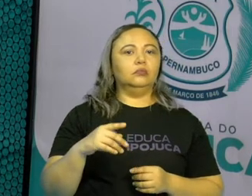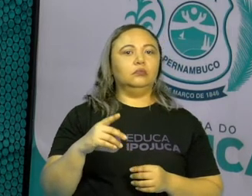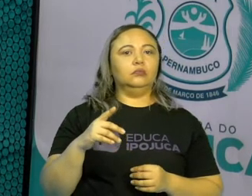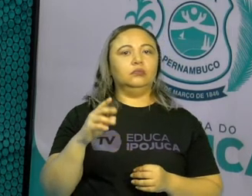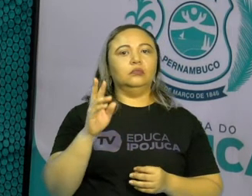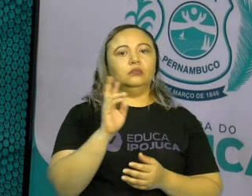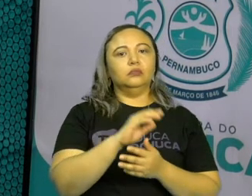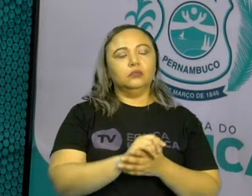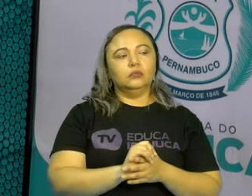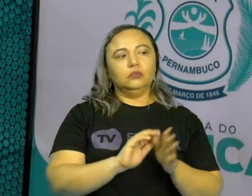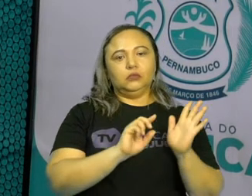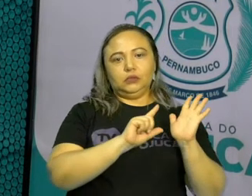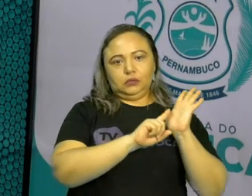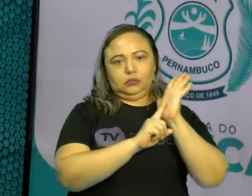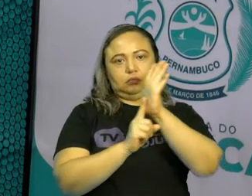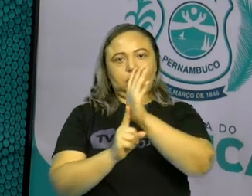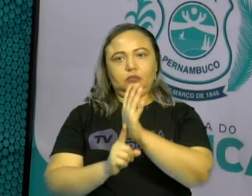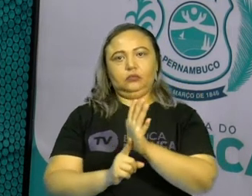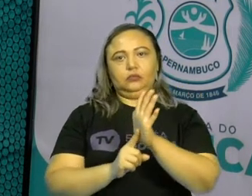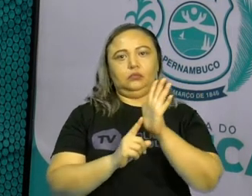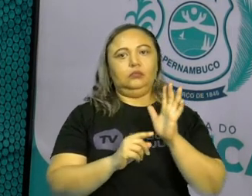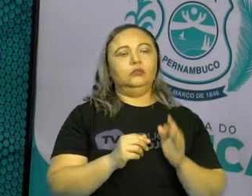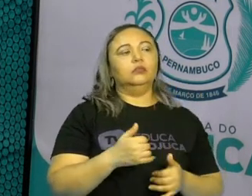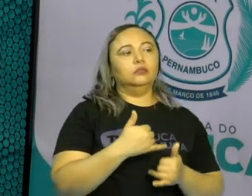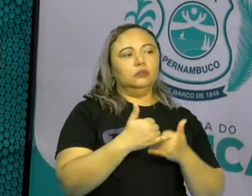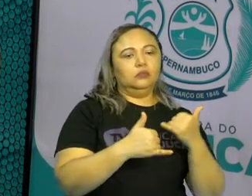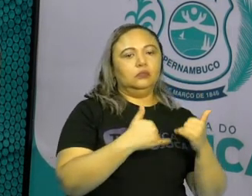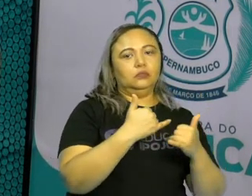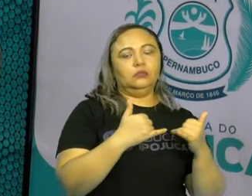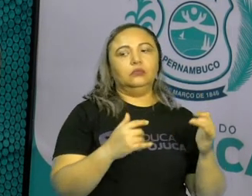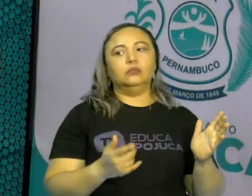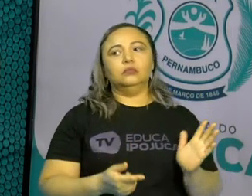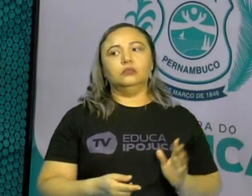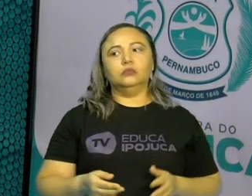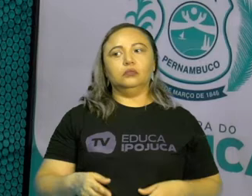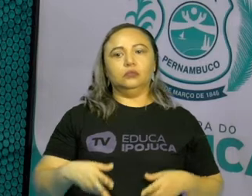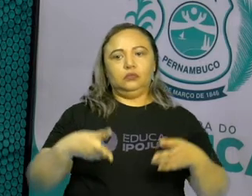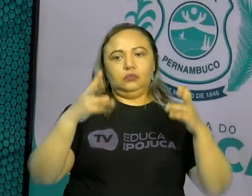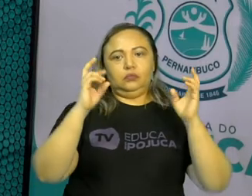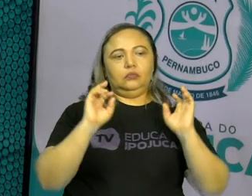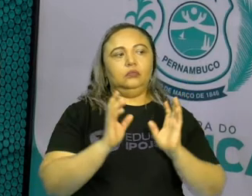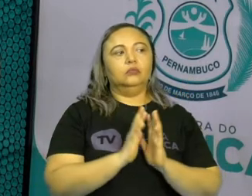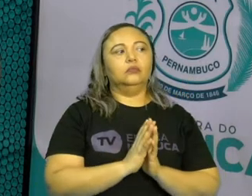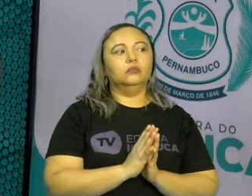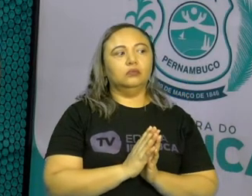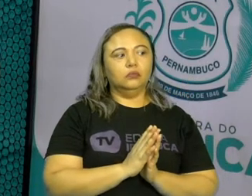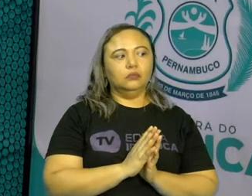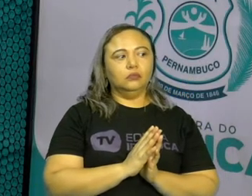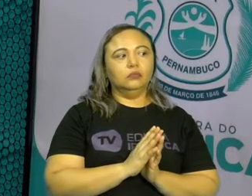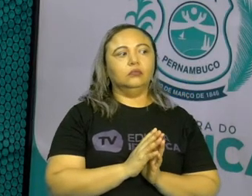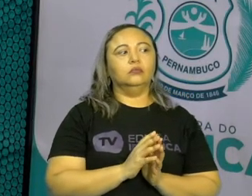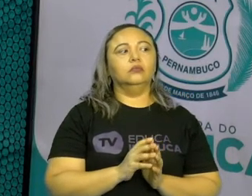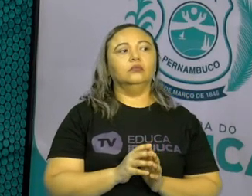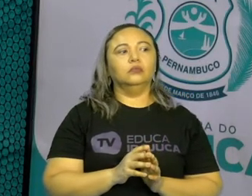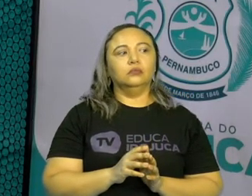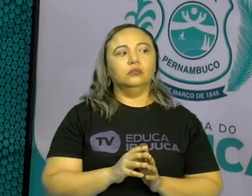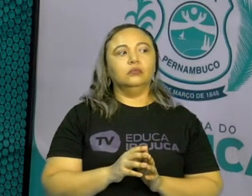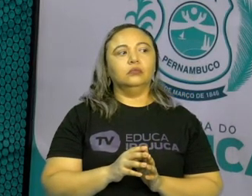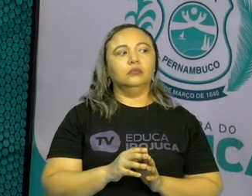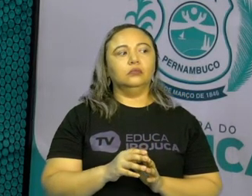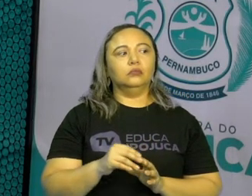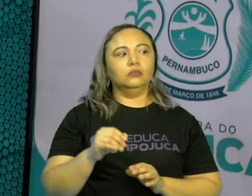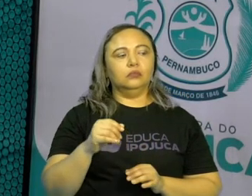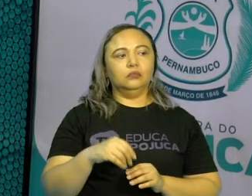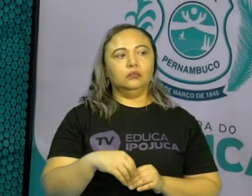que está sendo exposta. Então, que brincadeira a gente pode observar nessa imagem, né?